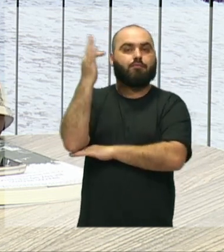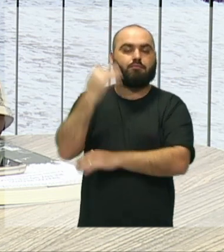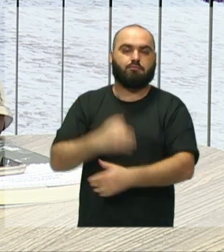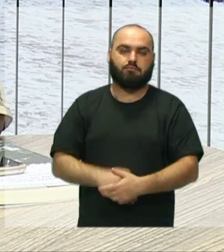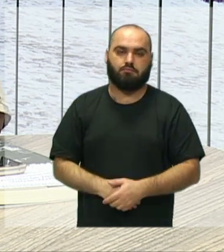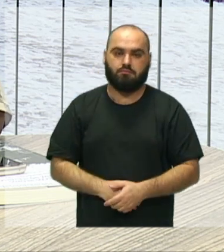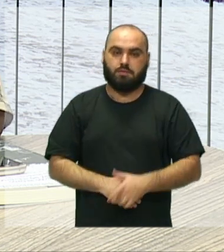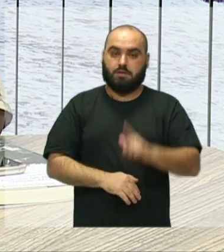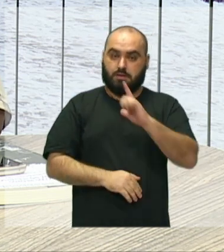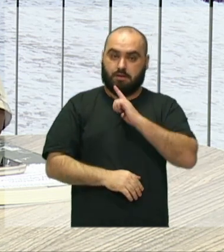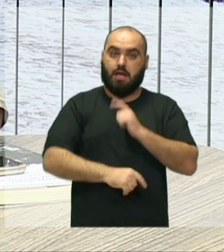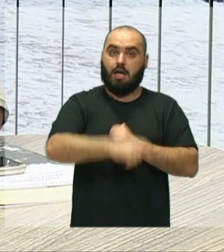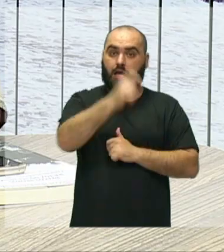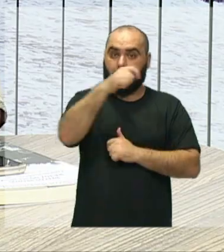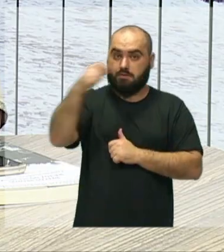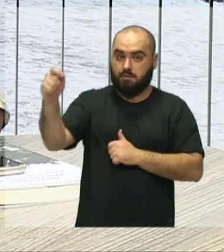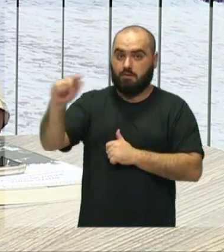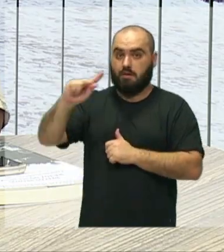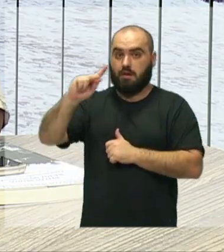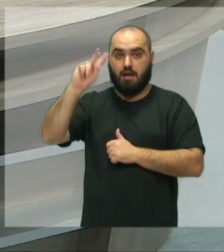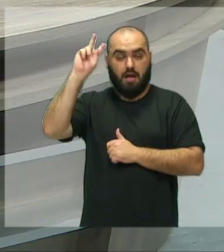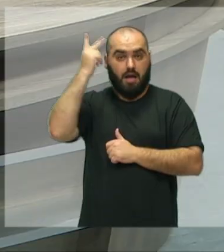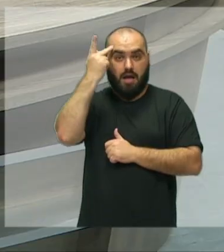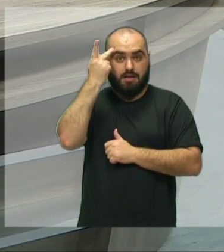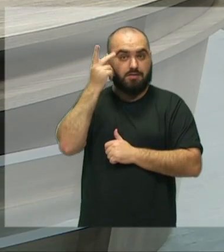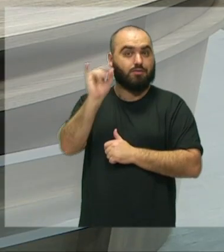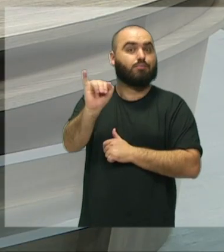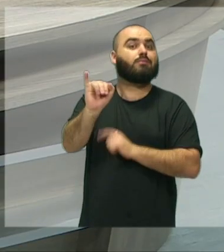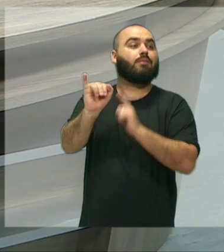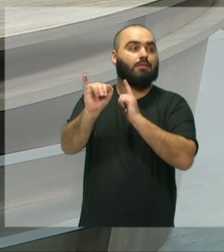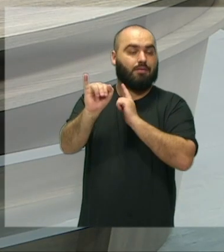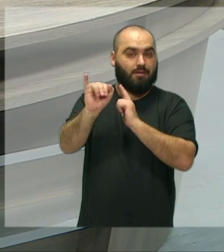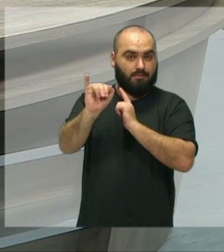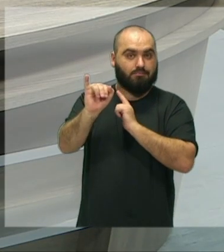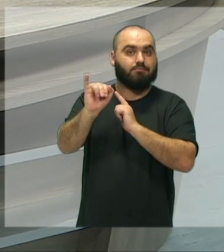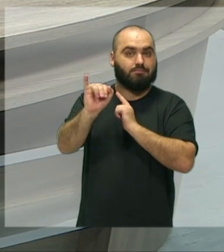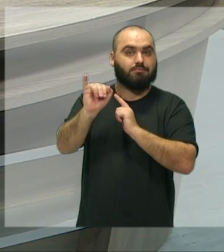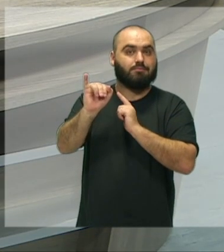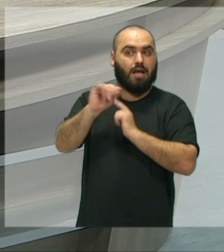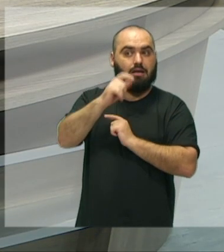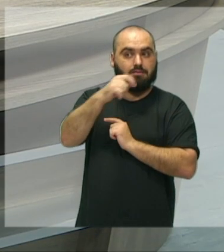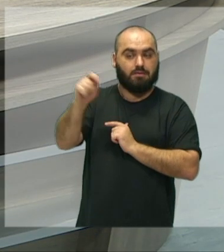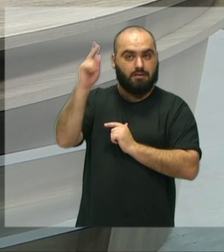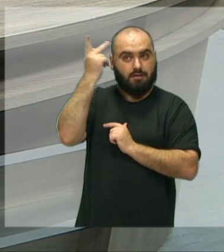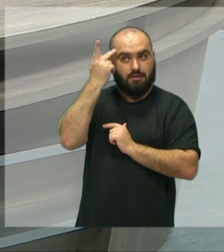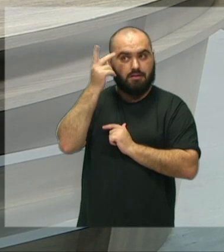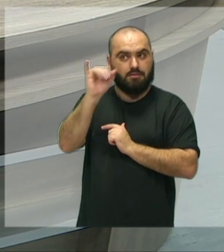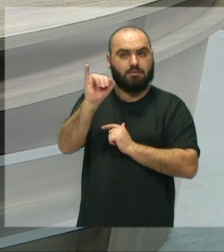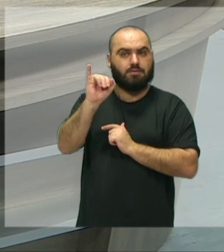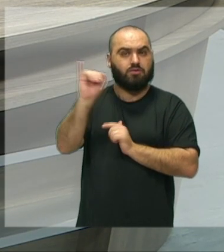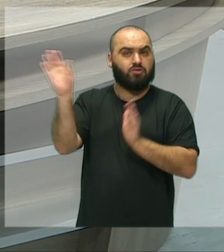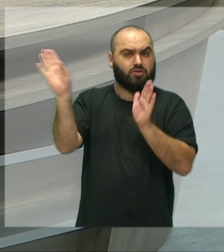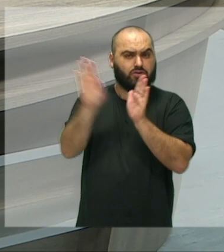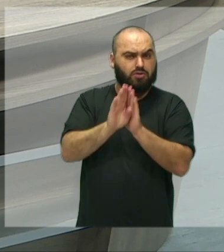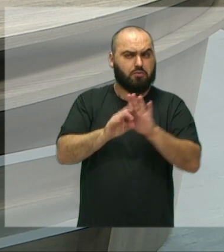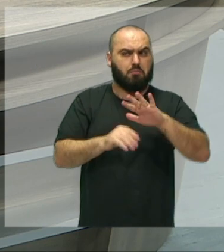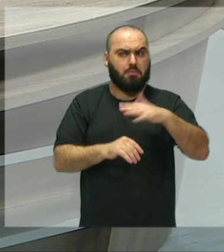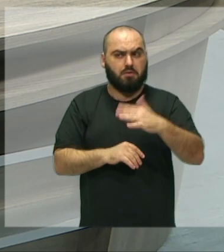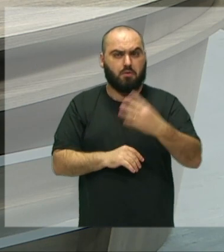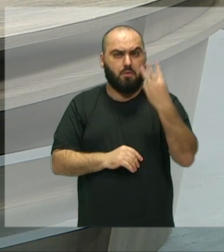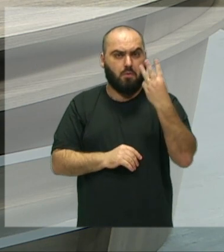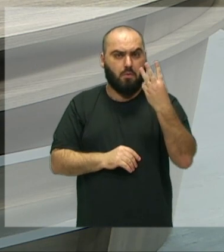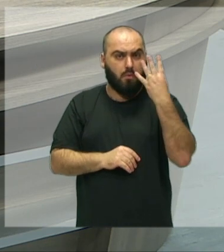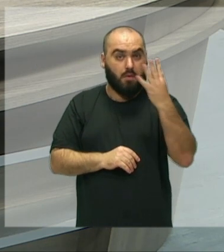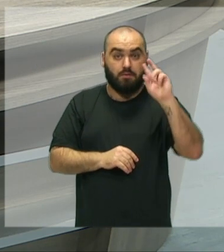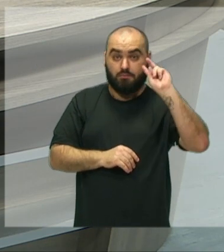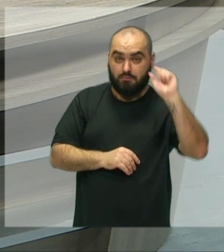agora também a Associação dos Haitianos, né? Que eles chegaram aqui aproximadamente em 4.000 haitianos, hoje muitos